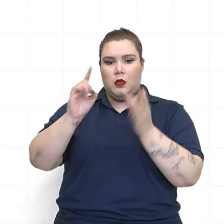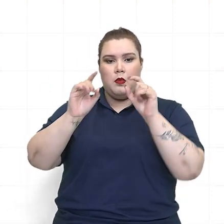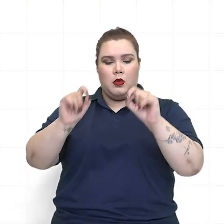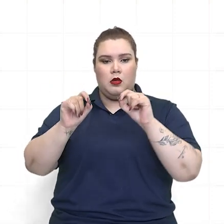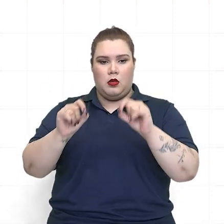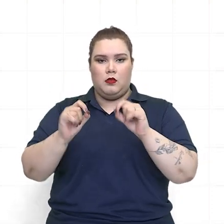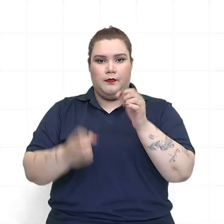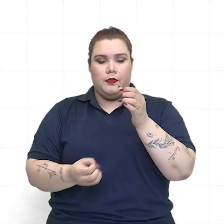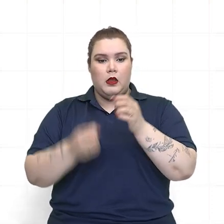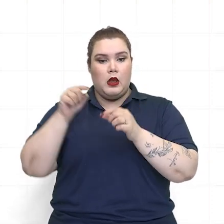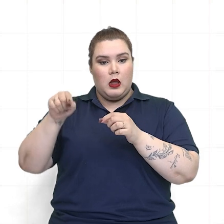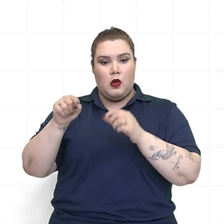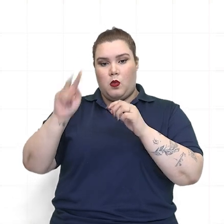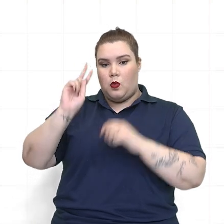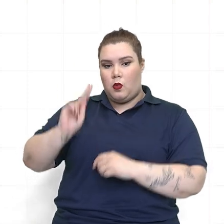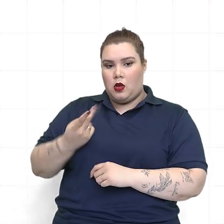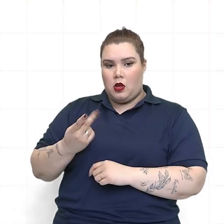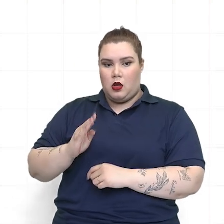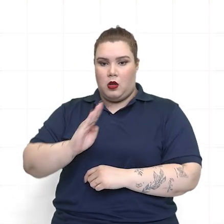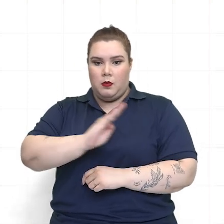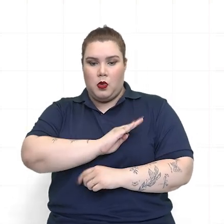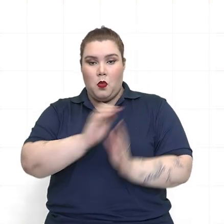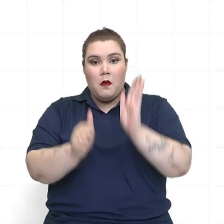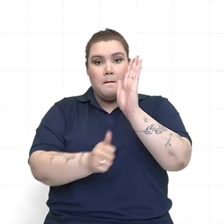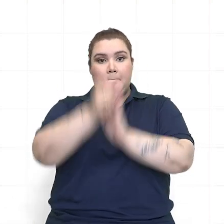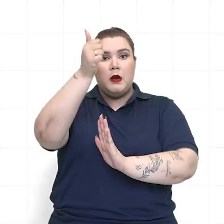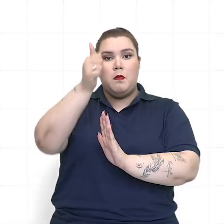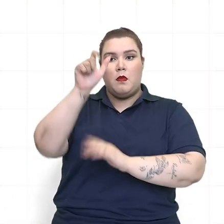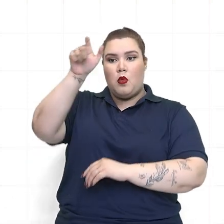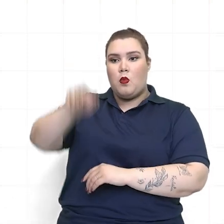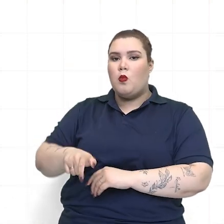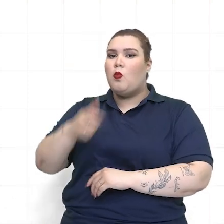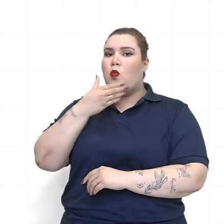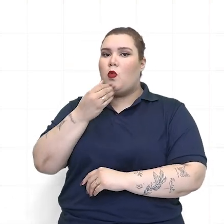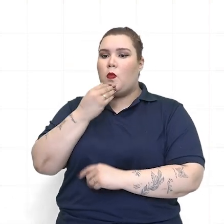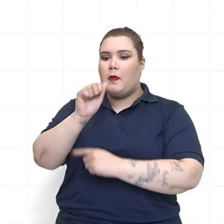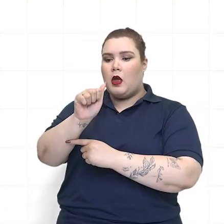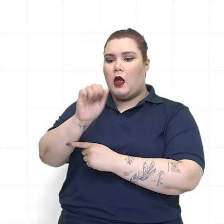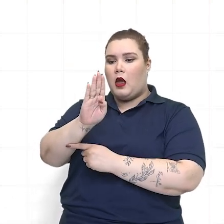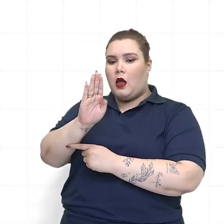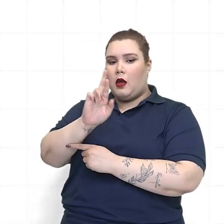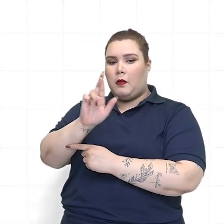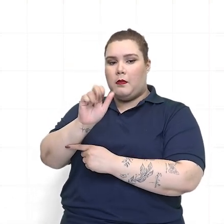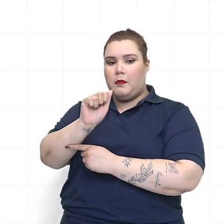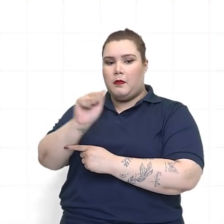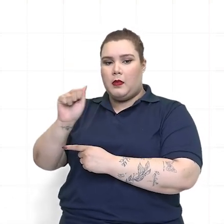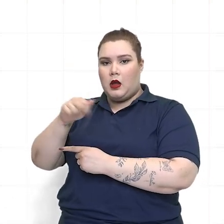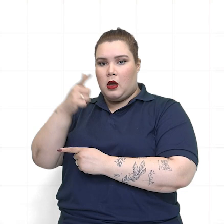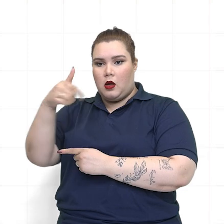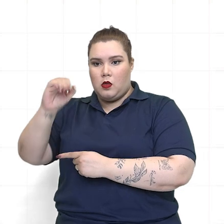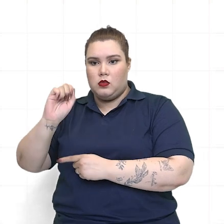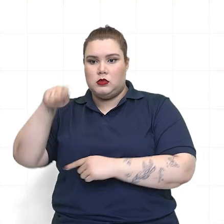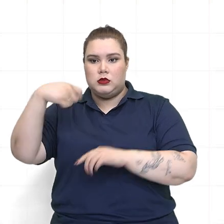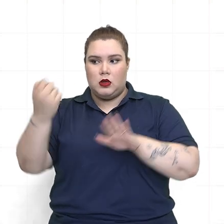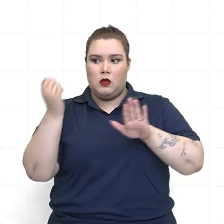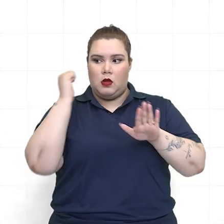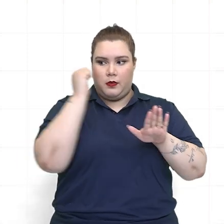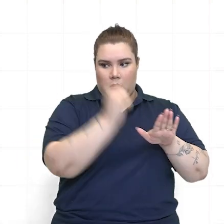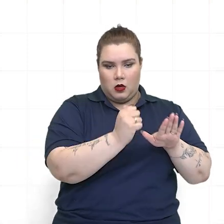os hebreus tiveram a origem com o patriarca Abraão. Abraão, né, um